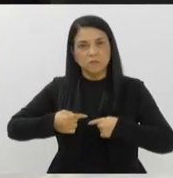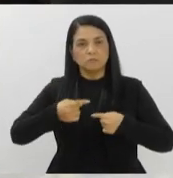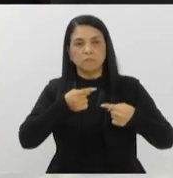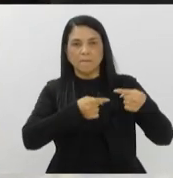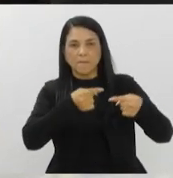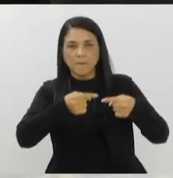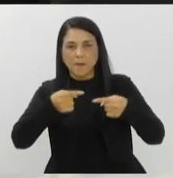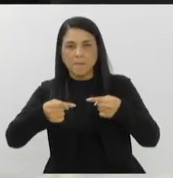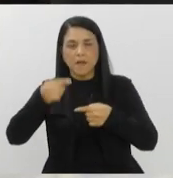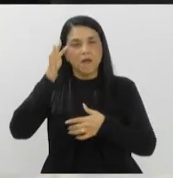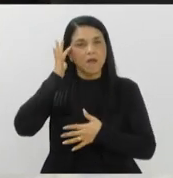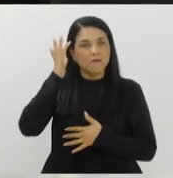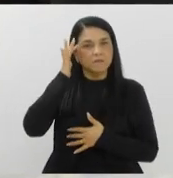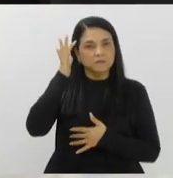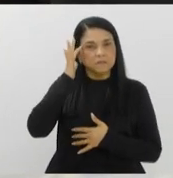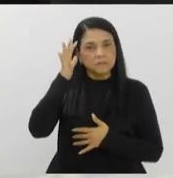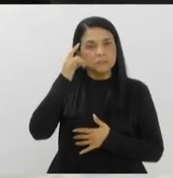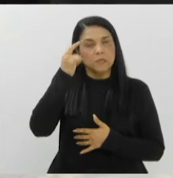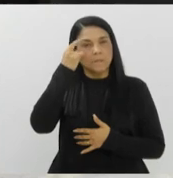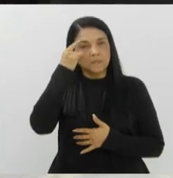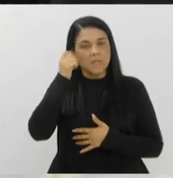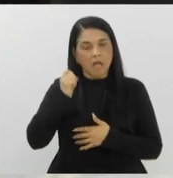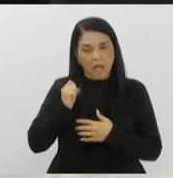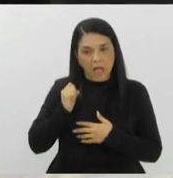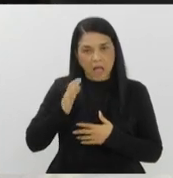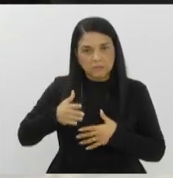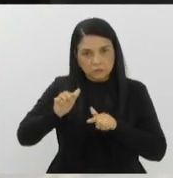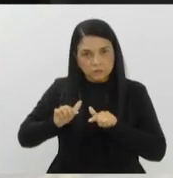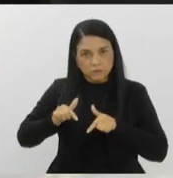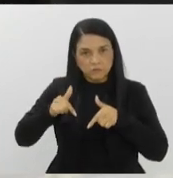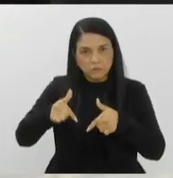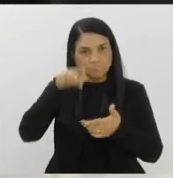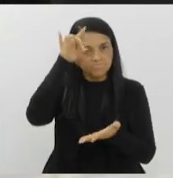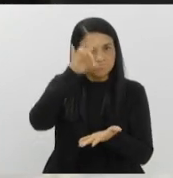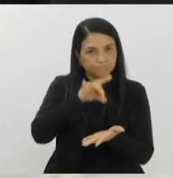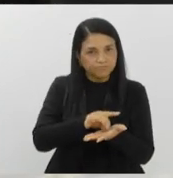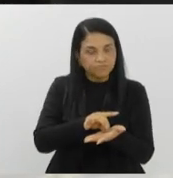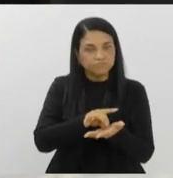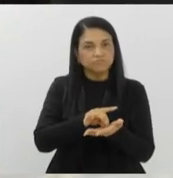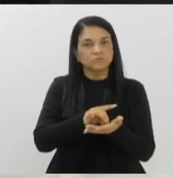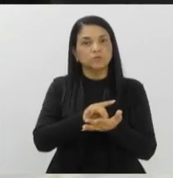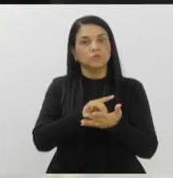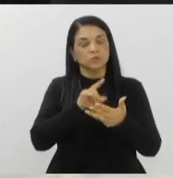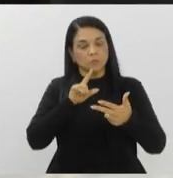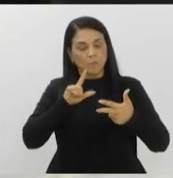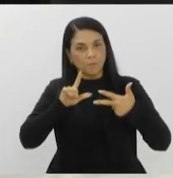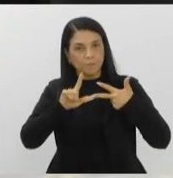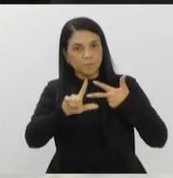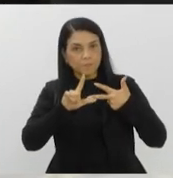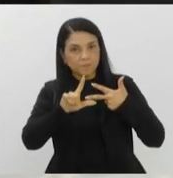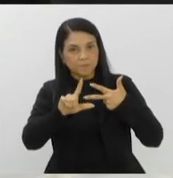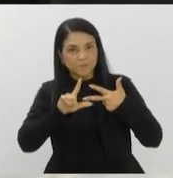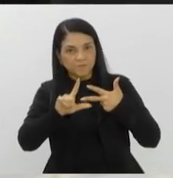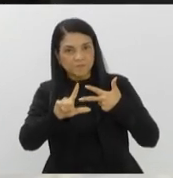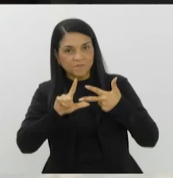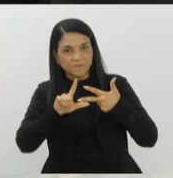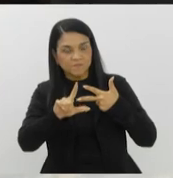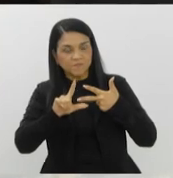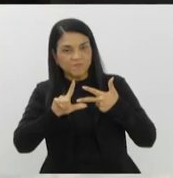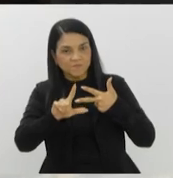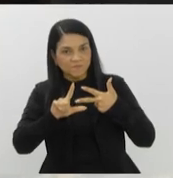de refletir, de pensar ações concretas que nós podemos fazer desde o legislativo, desde a